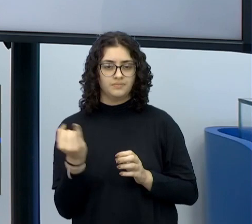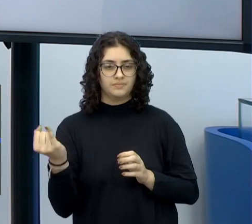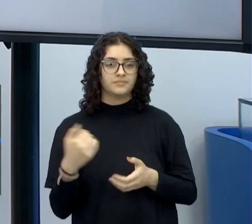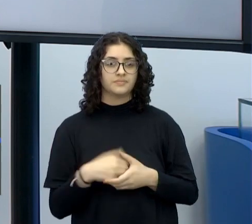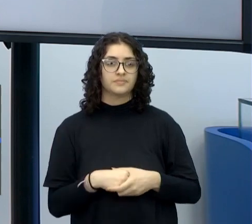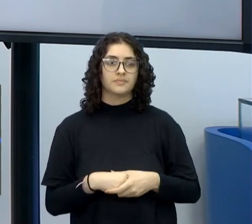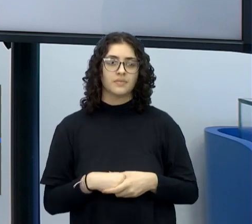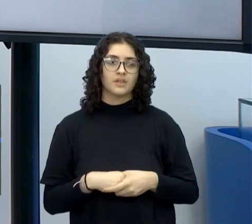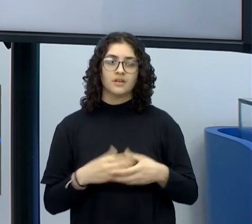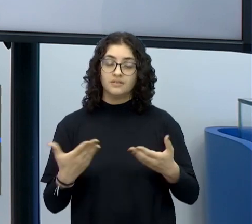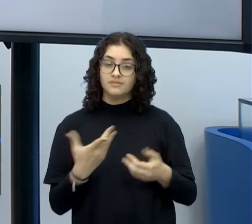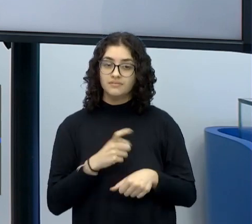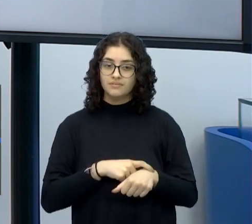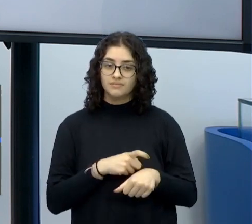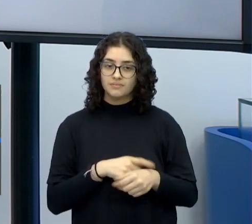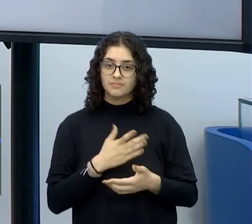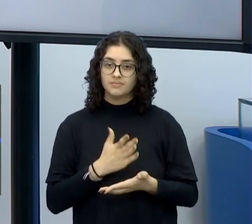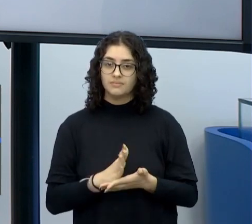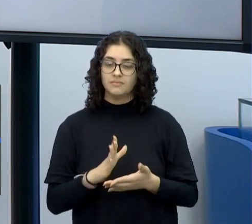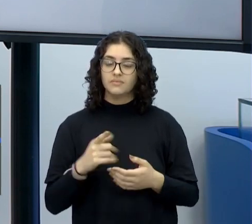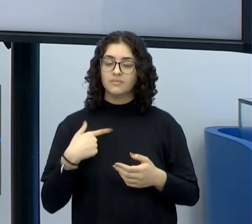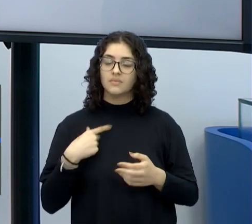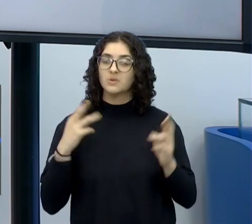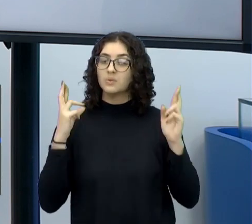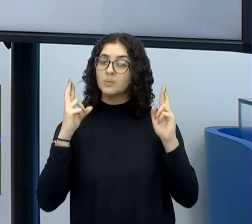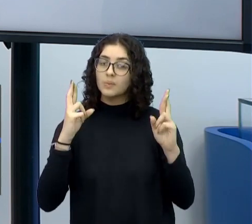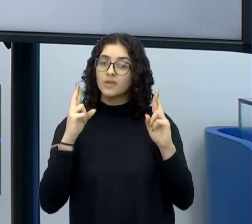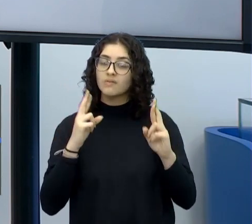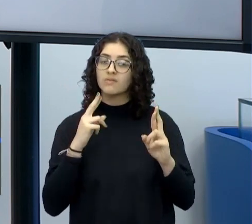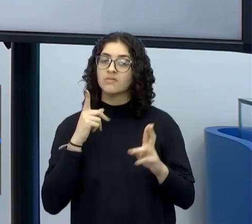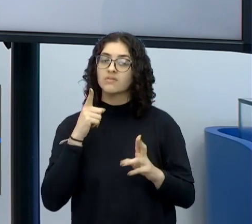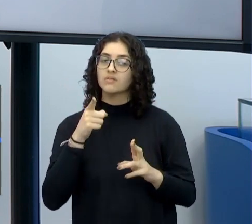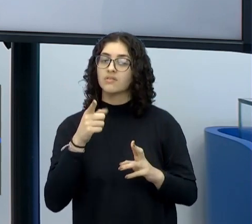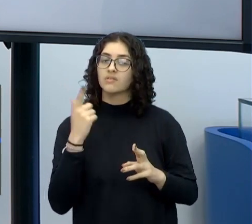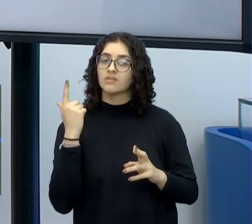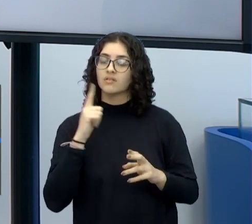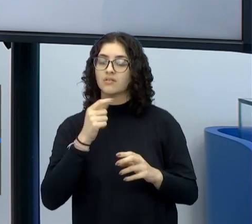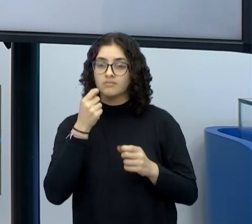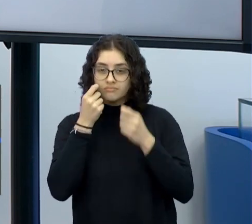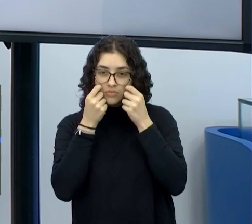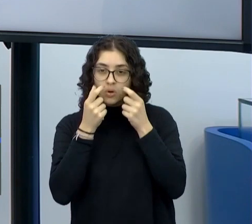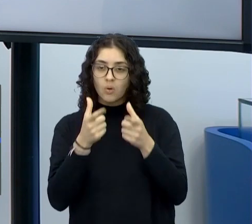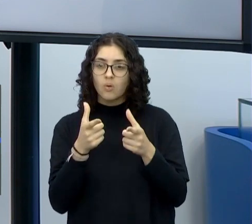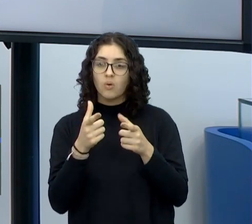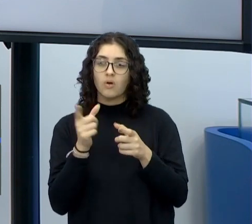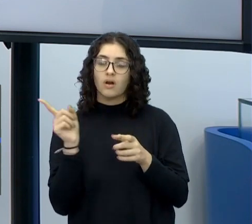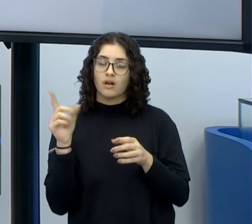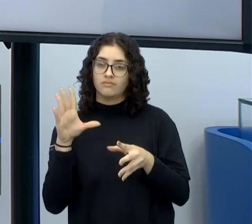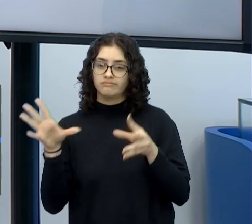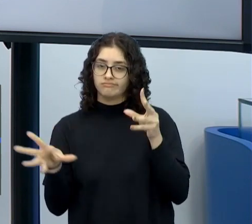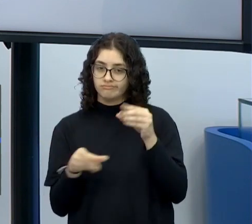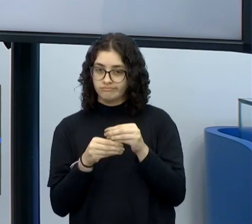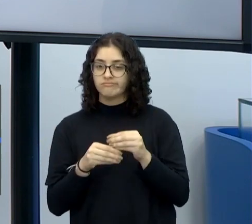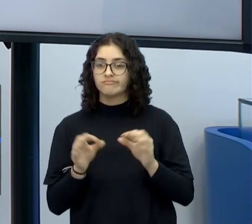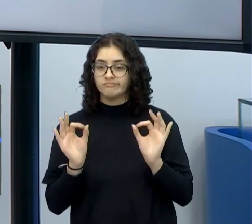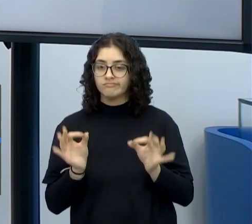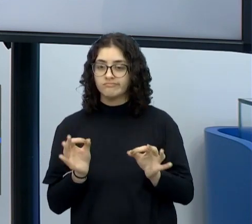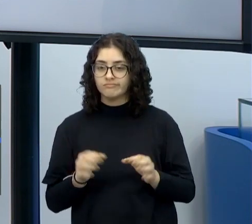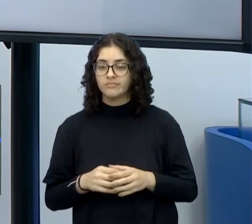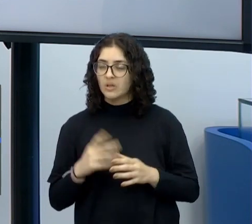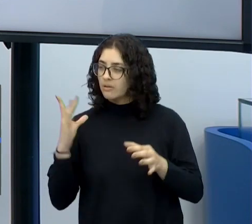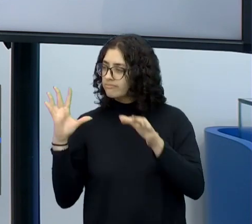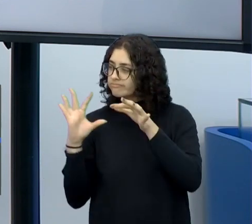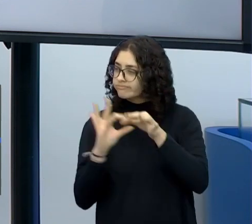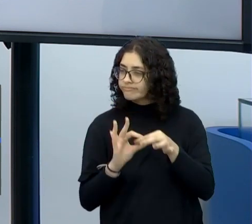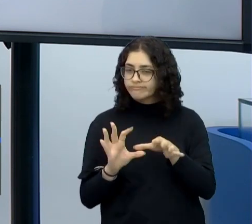Pessoal, nosso tempo está acabando, eu espero que vocês tenham feito essa parte de olho na integração, interligou